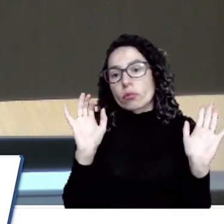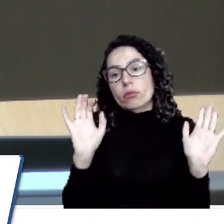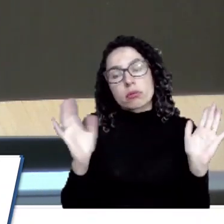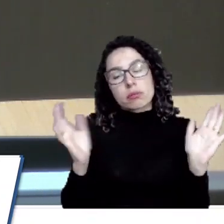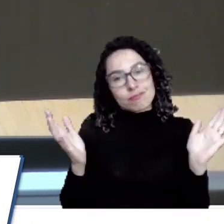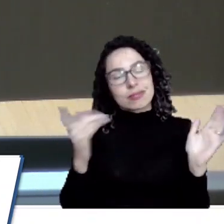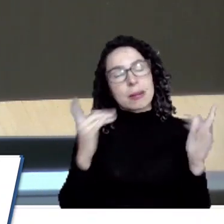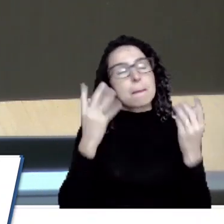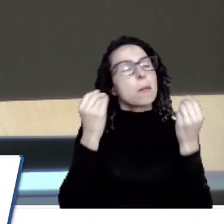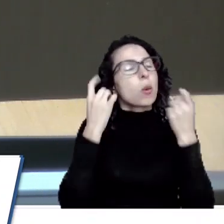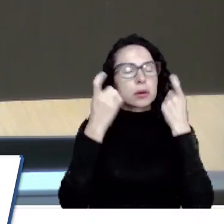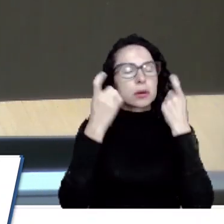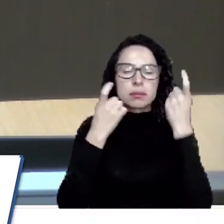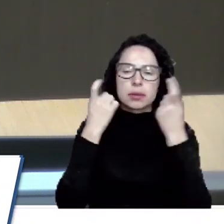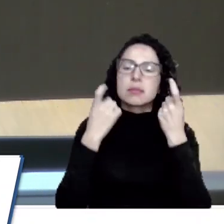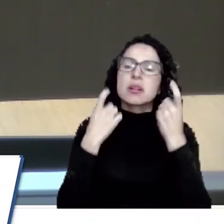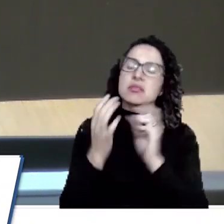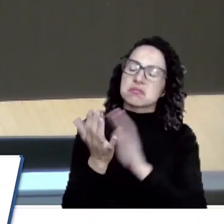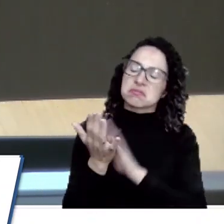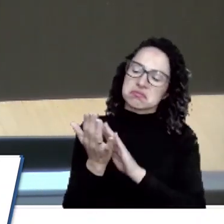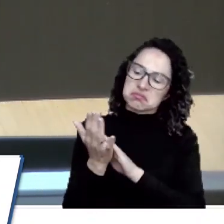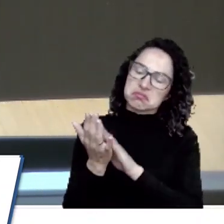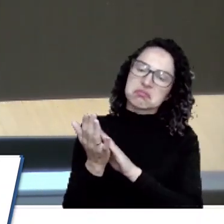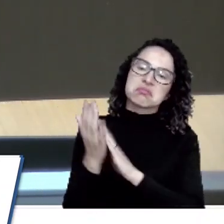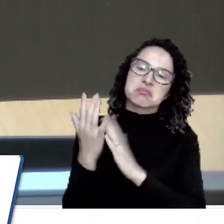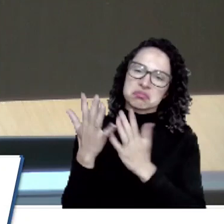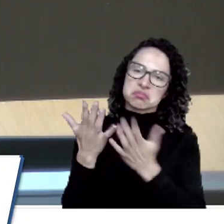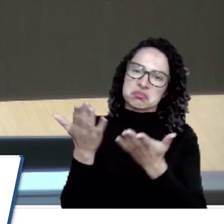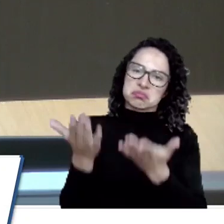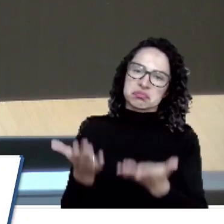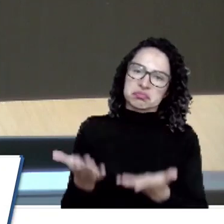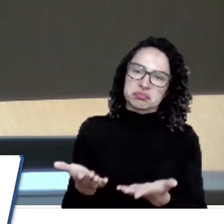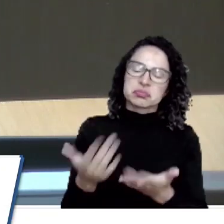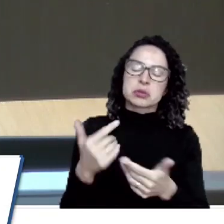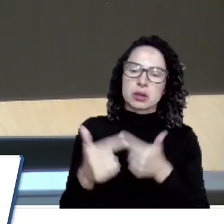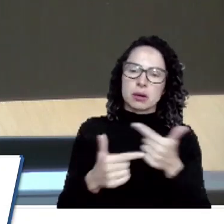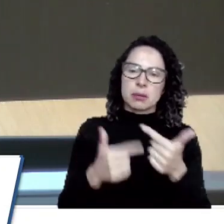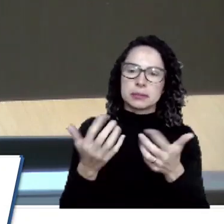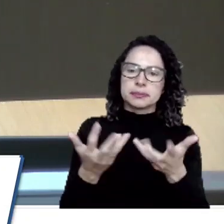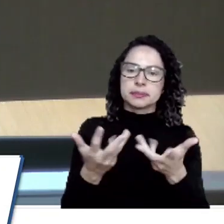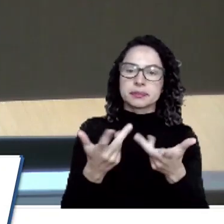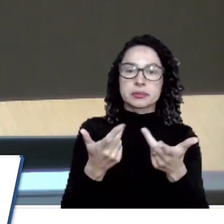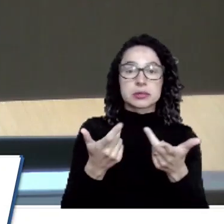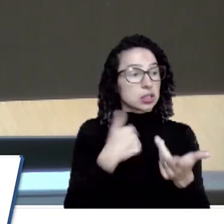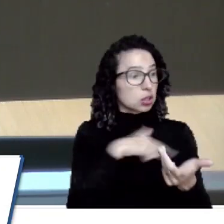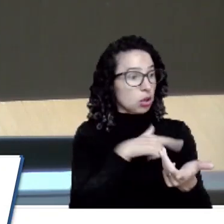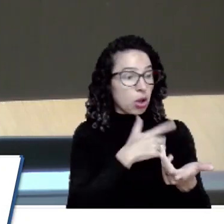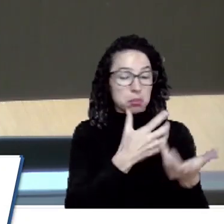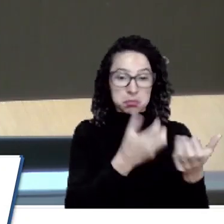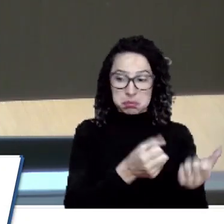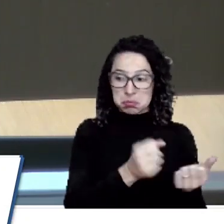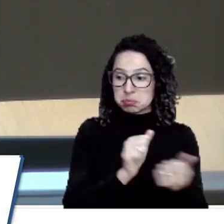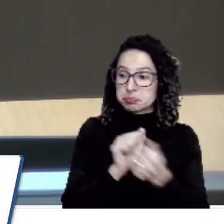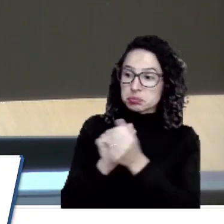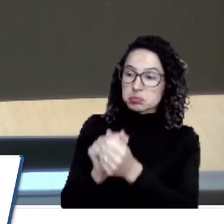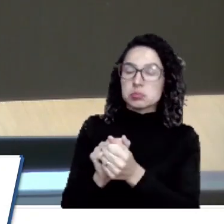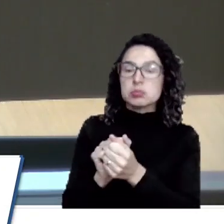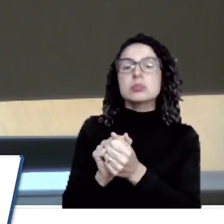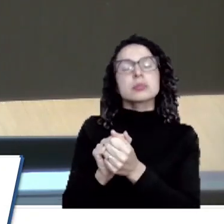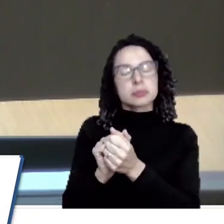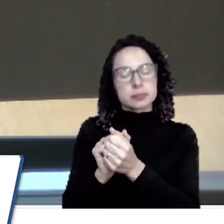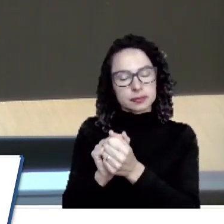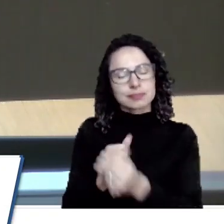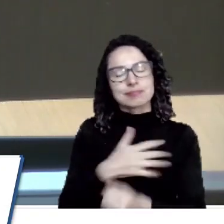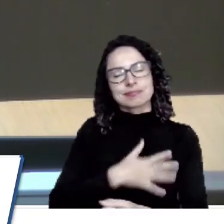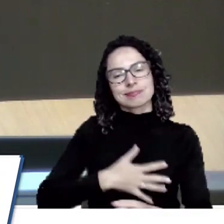preocupante. Então, parabenizamos aí Vossa Excelência pelo trabalho, e que o que puder contar conosco aqui, vai ser um prazer ajudar.